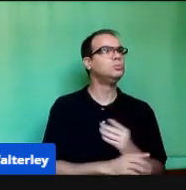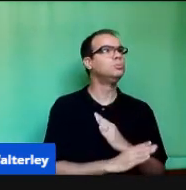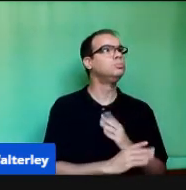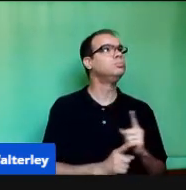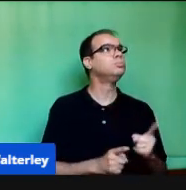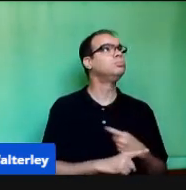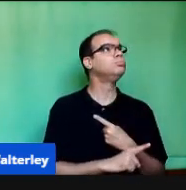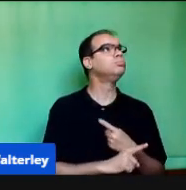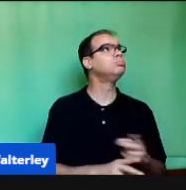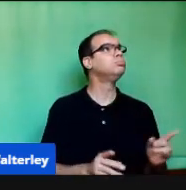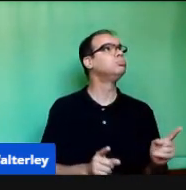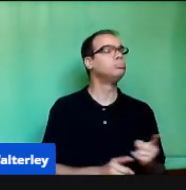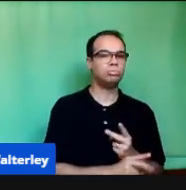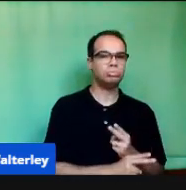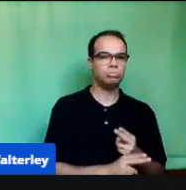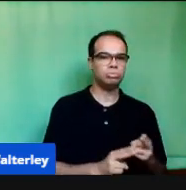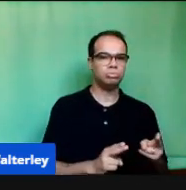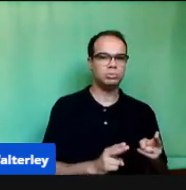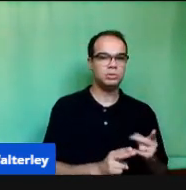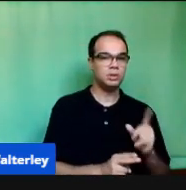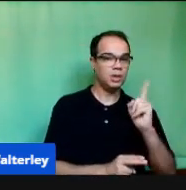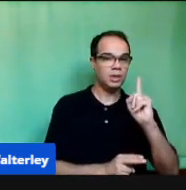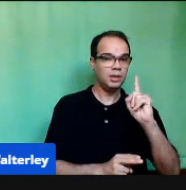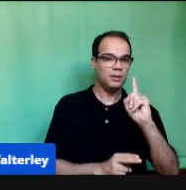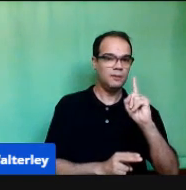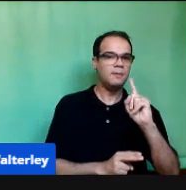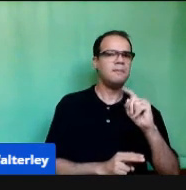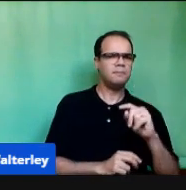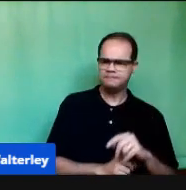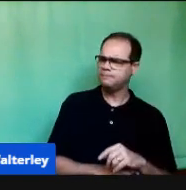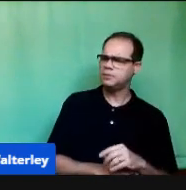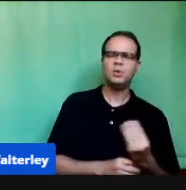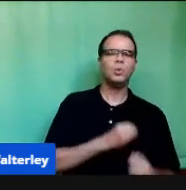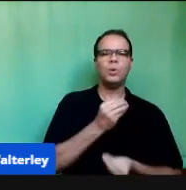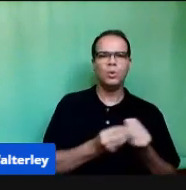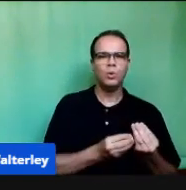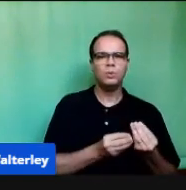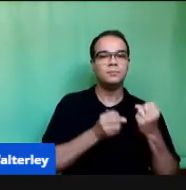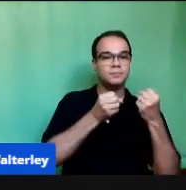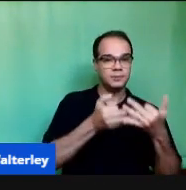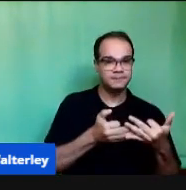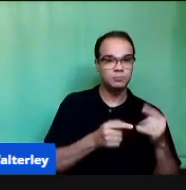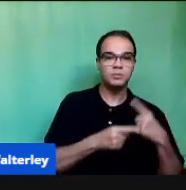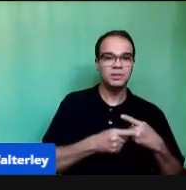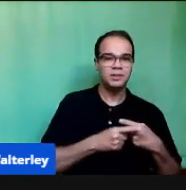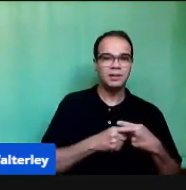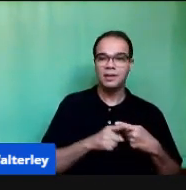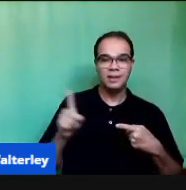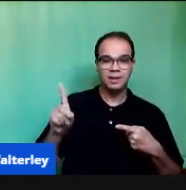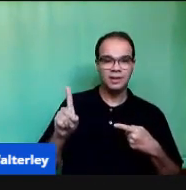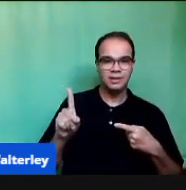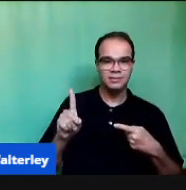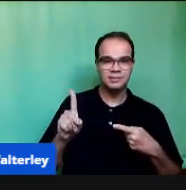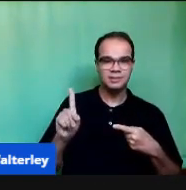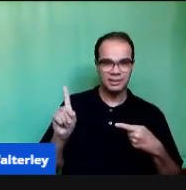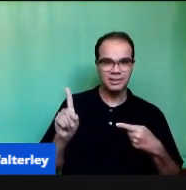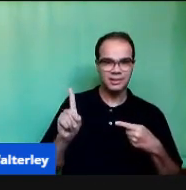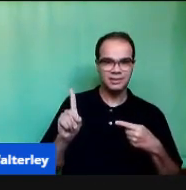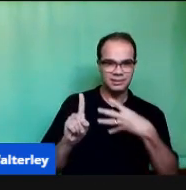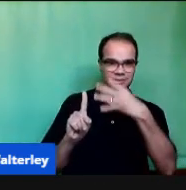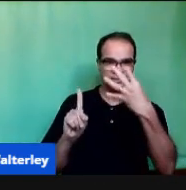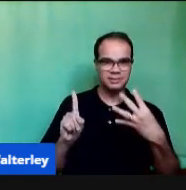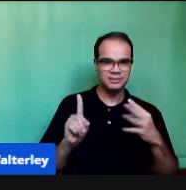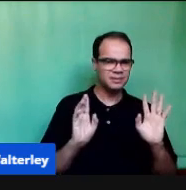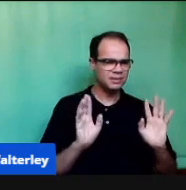escolar, gera dificuldade no seu processo de aprendizagem, gera vontade de não ter envolvimento nas